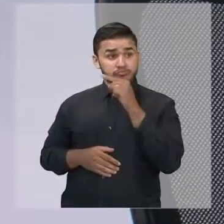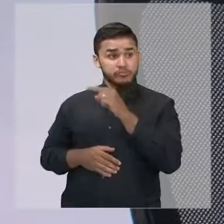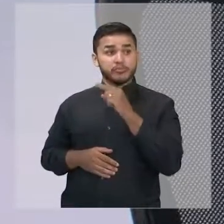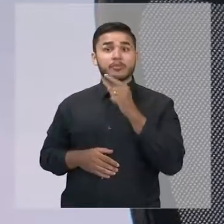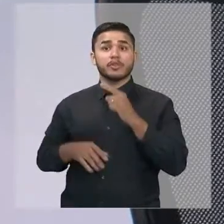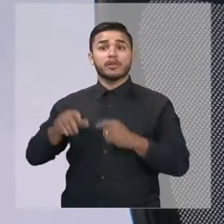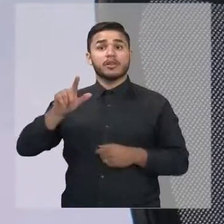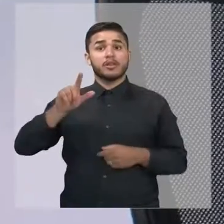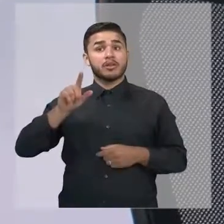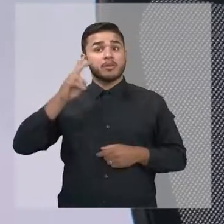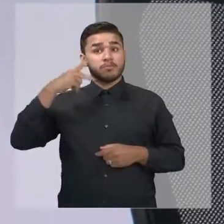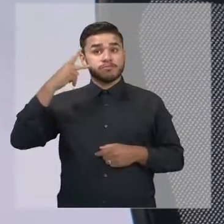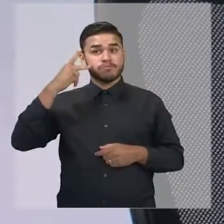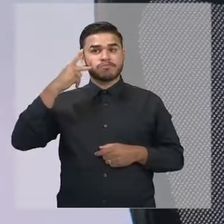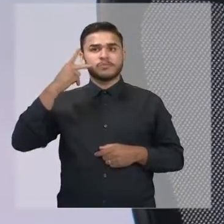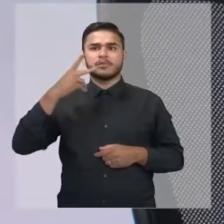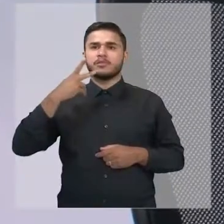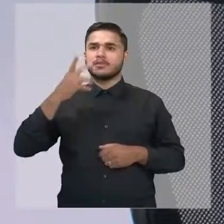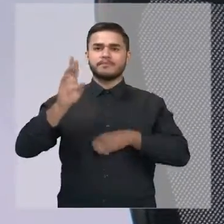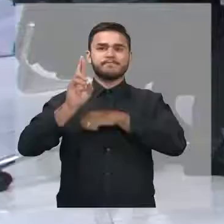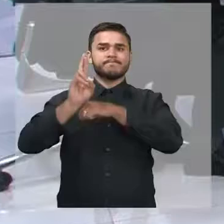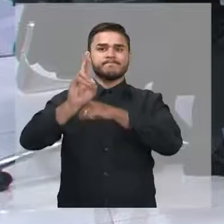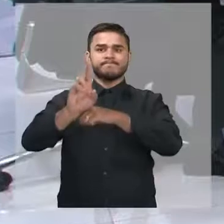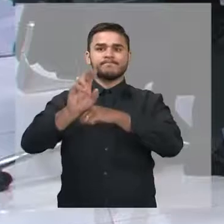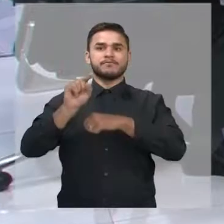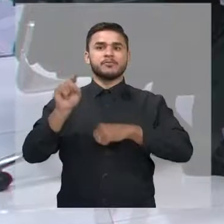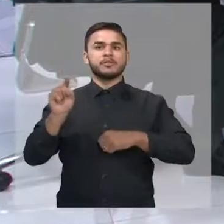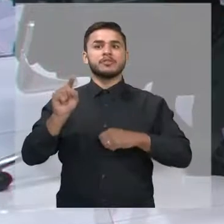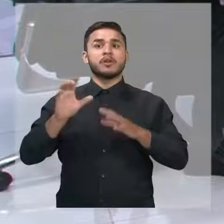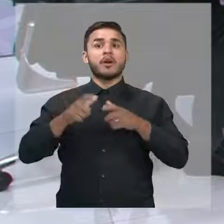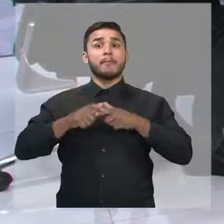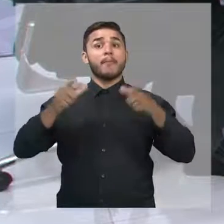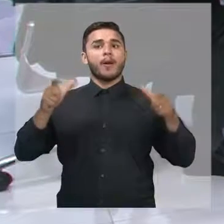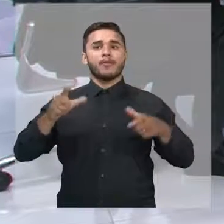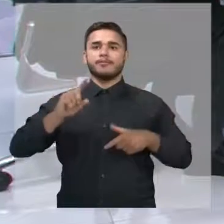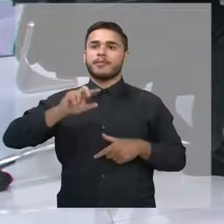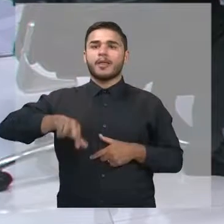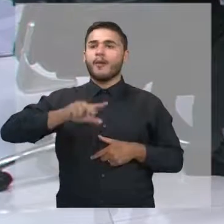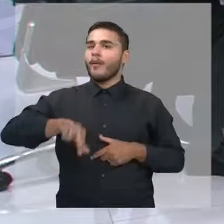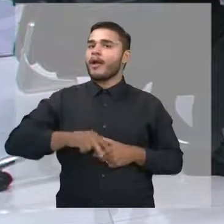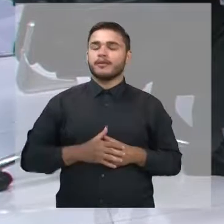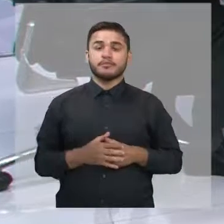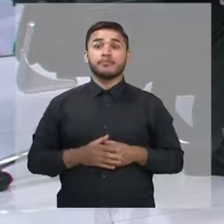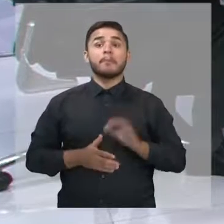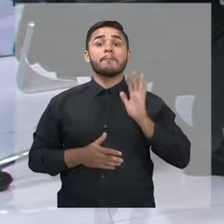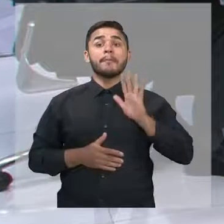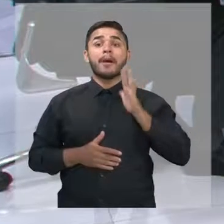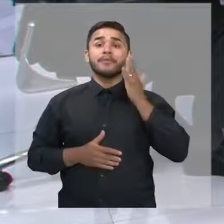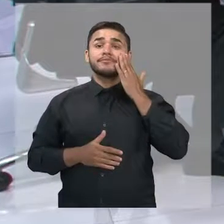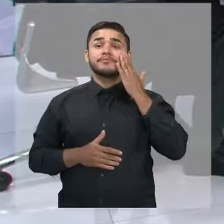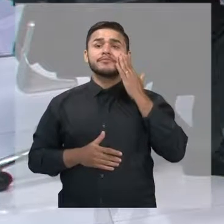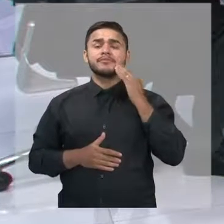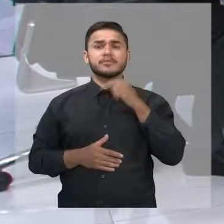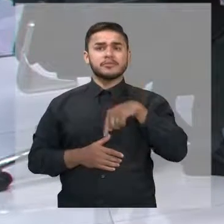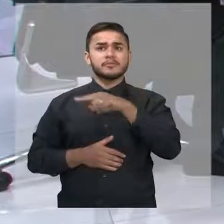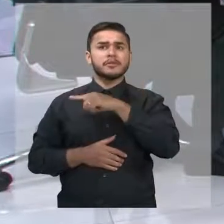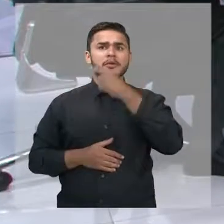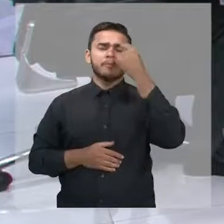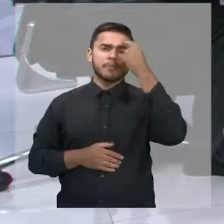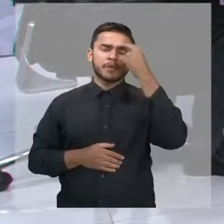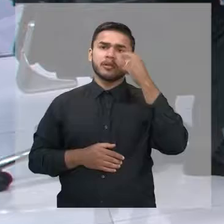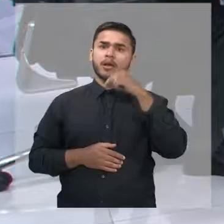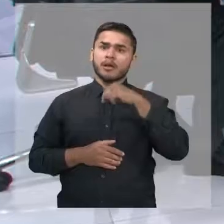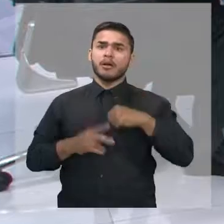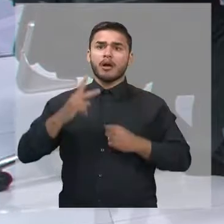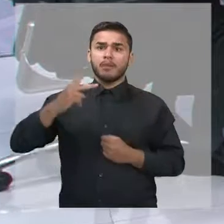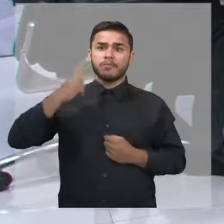são pessoas que estão na estrutura de poder. Está falando de alguém que está no poder judiciário, que infelizmente o que espanta é internamente